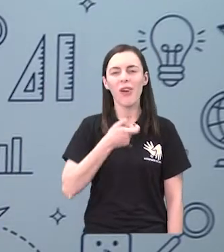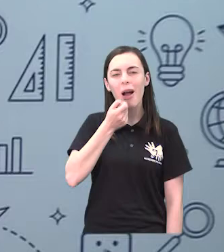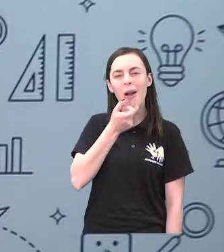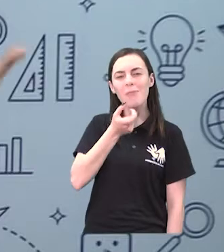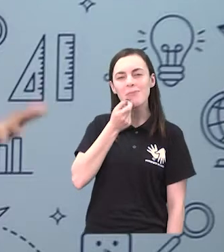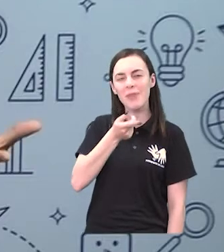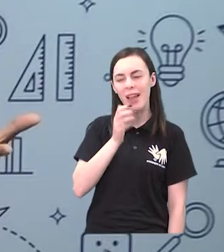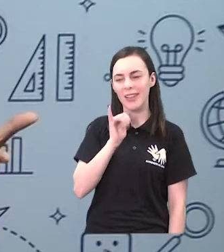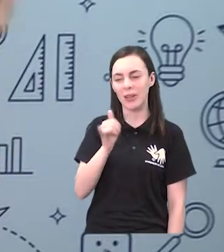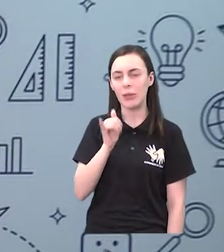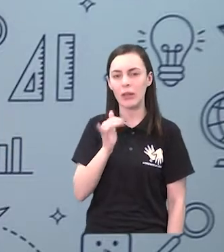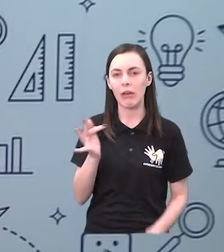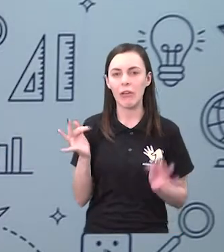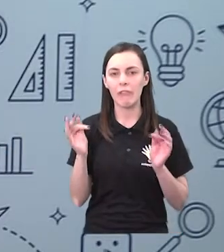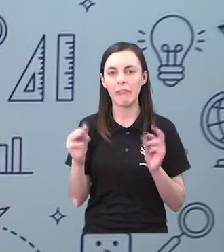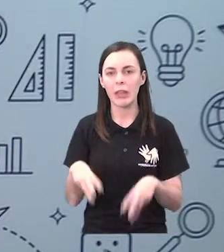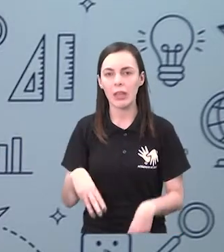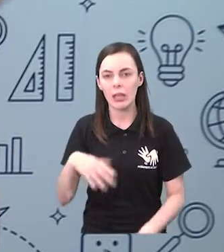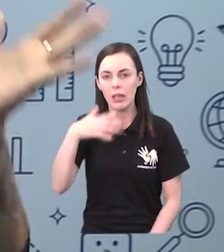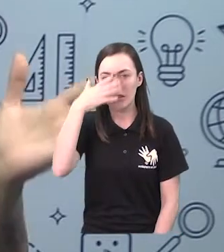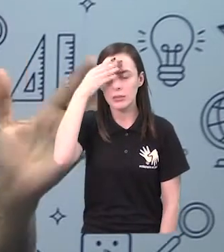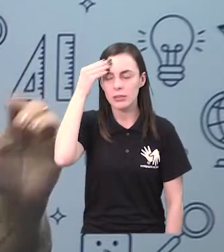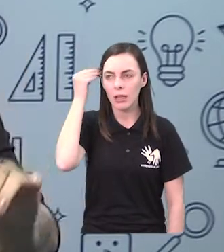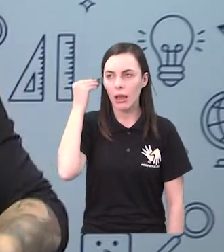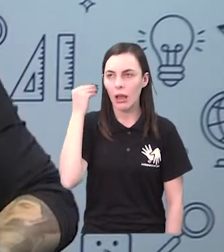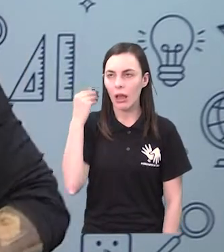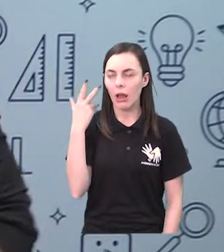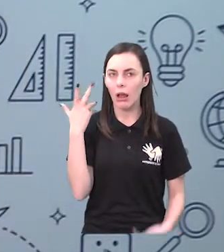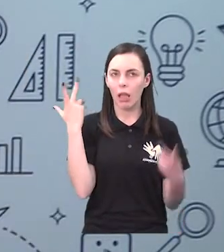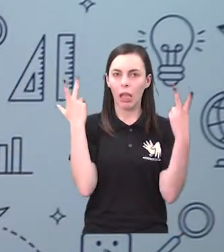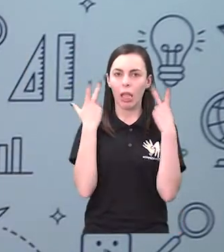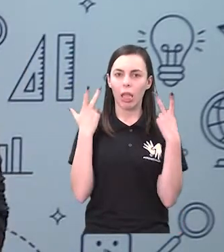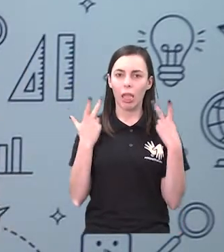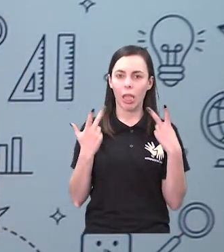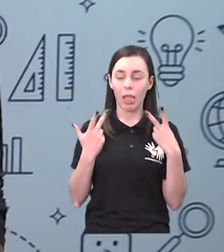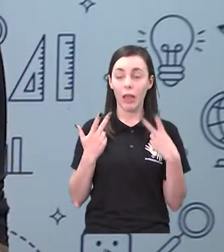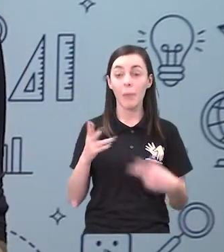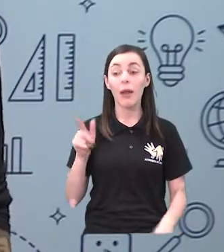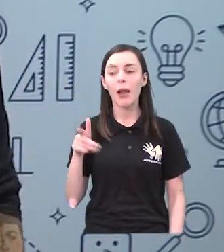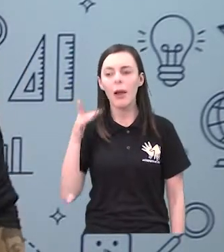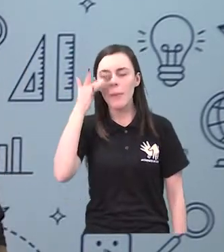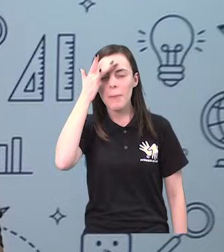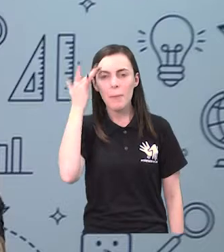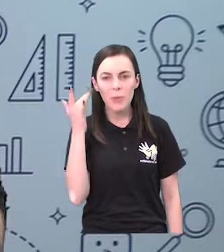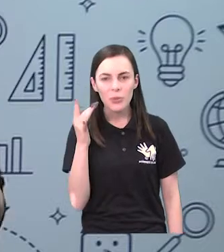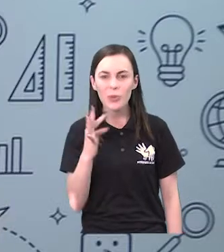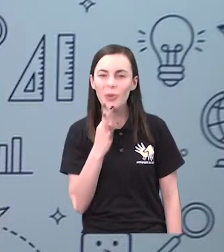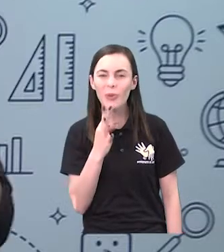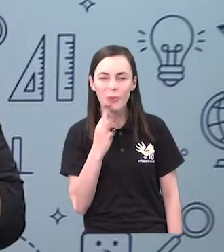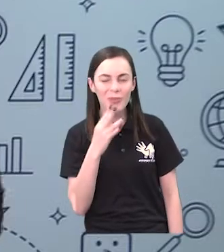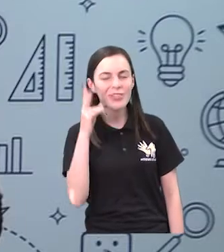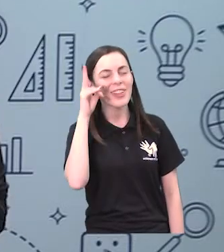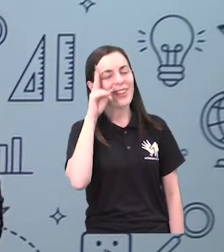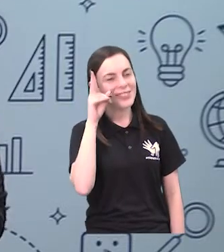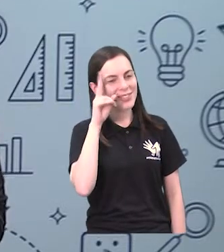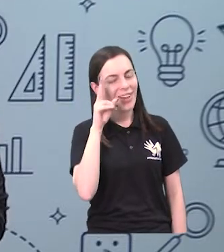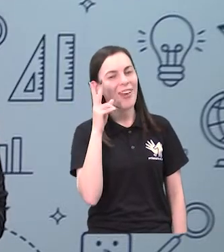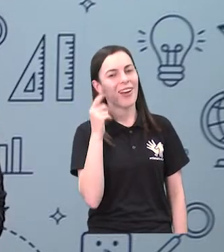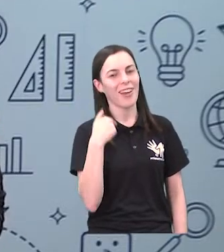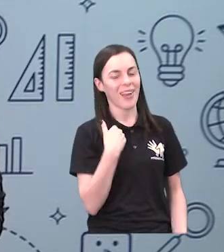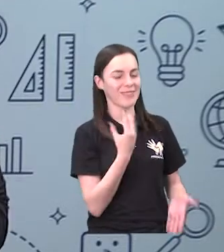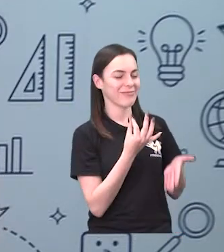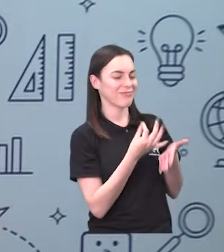quando fui contar uma piada e esqueci o final Pensa Em que situação Só que quem estava me ouvindo sabia o final da